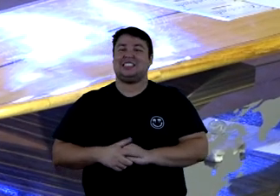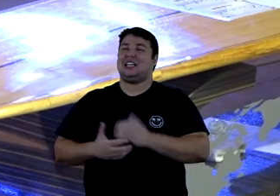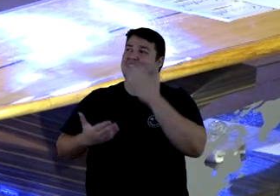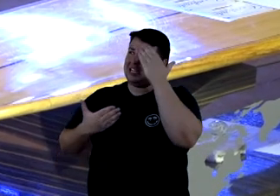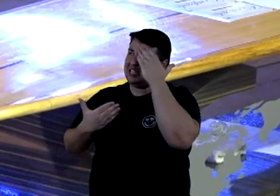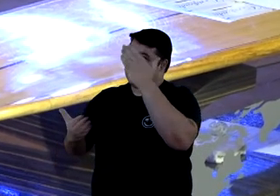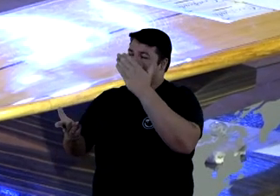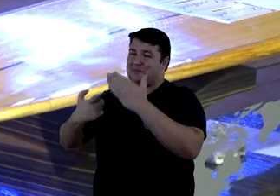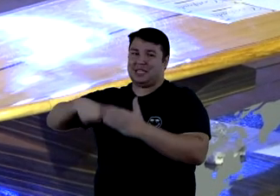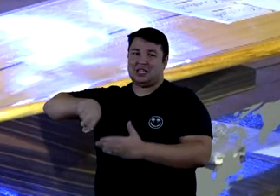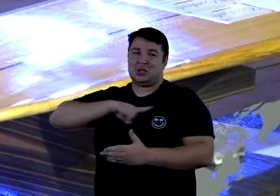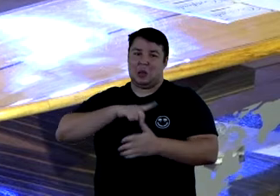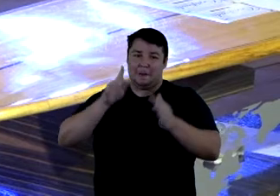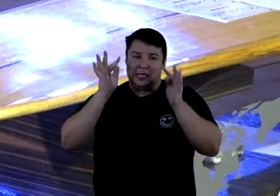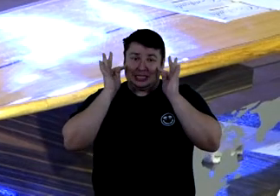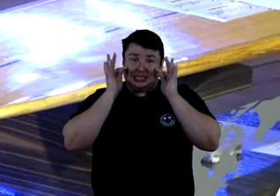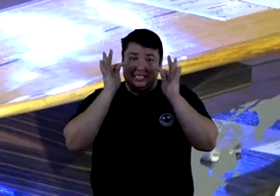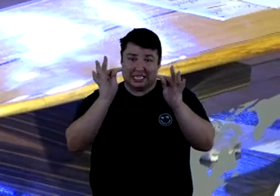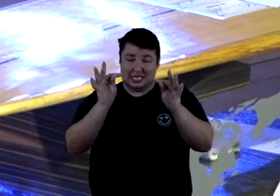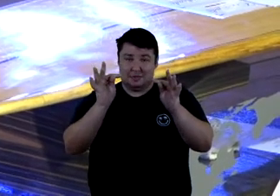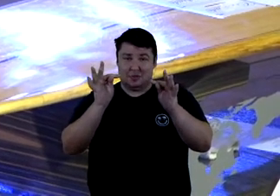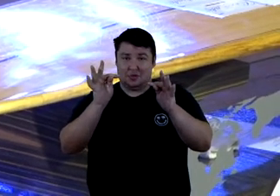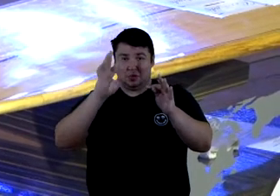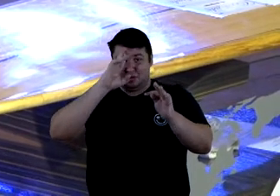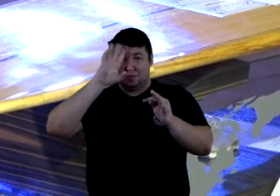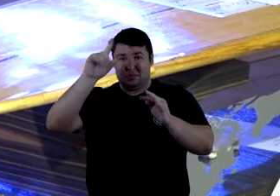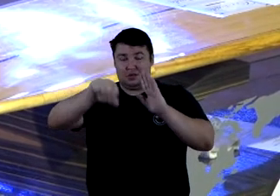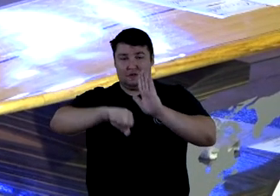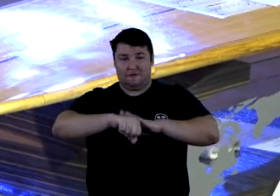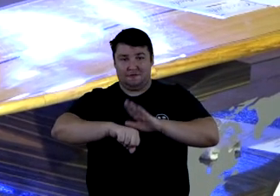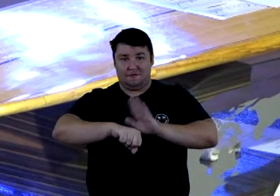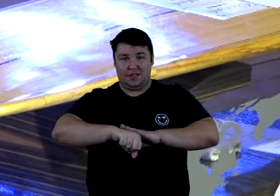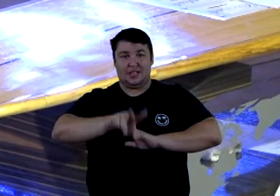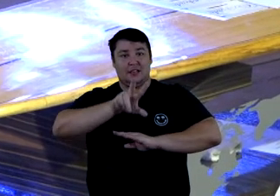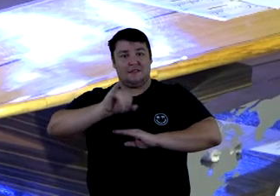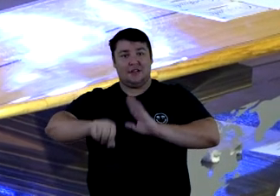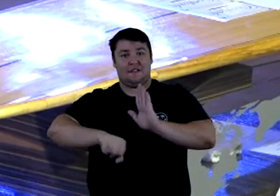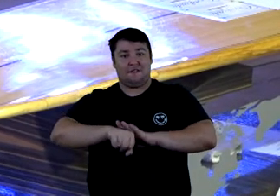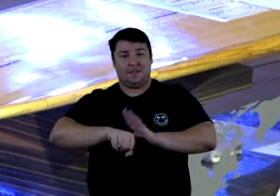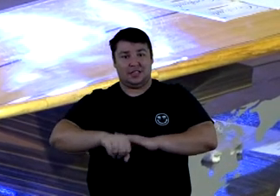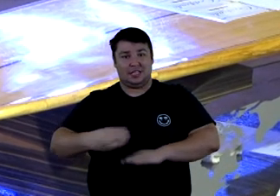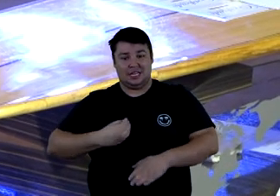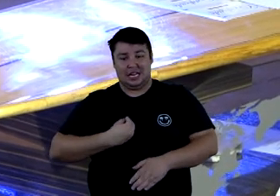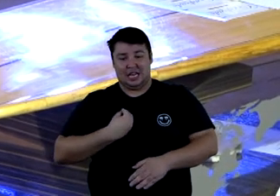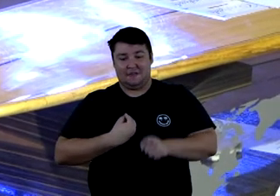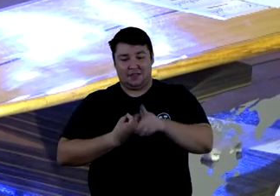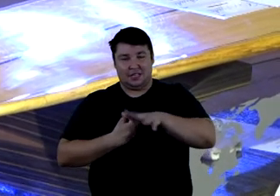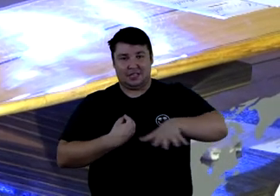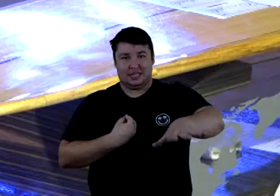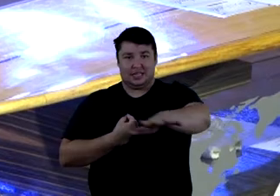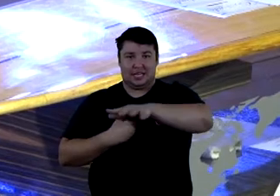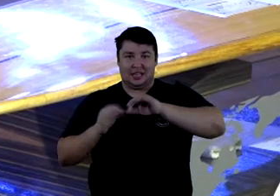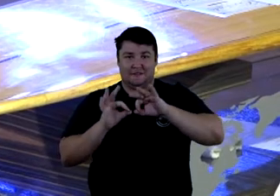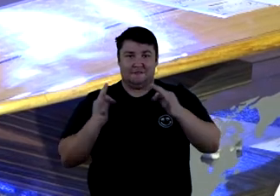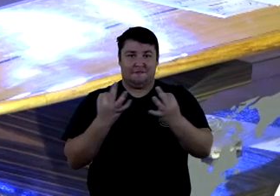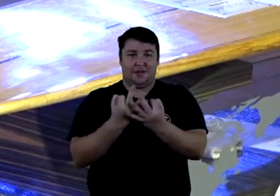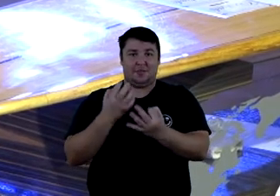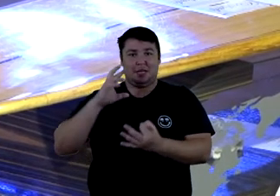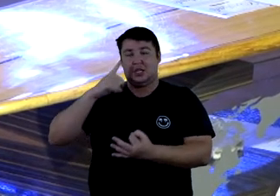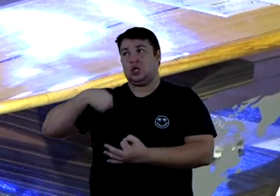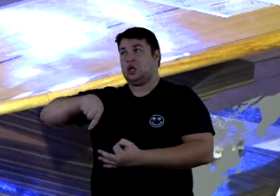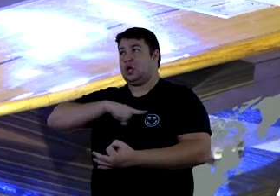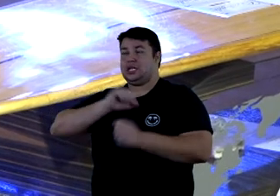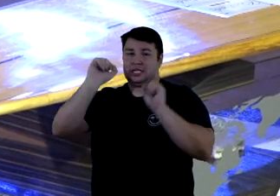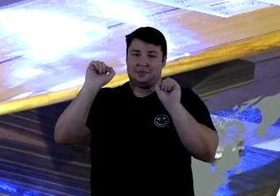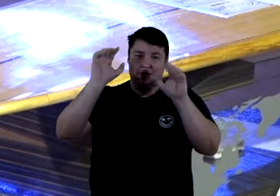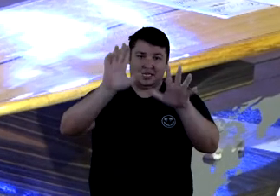sermos testemunhas daquilo que o Senhor fez e vai fazer na vida dessa família. Nós abençoamos Raul